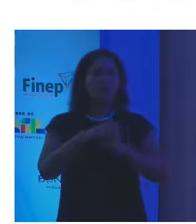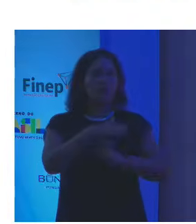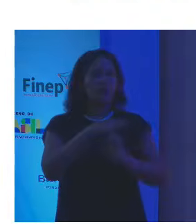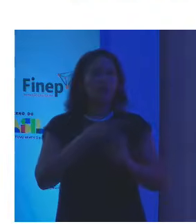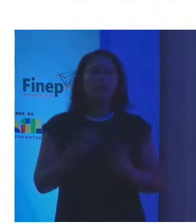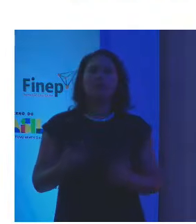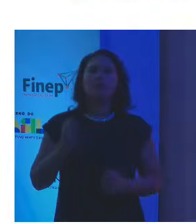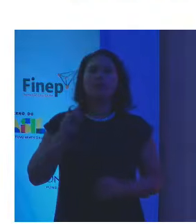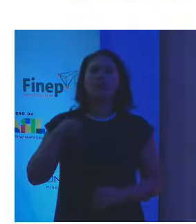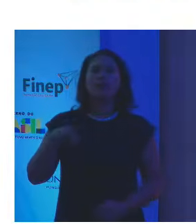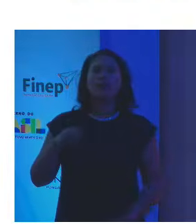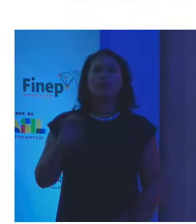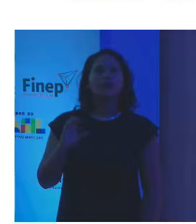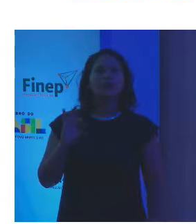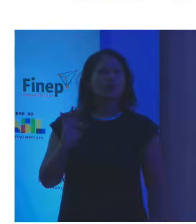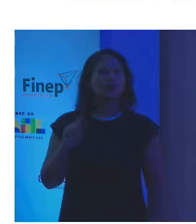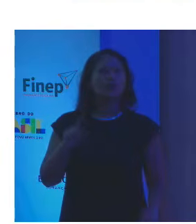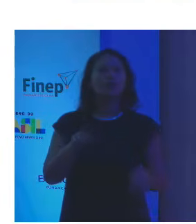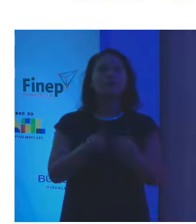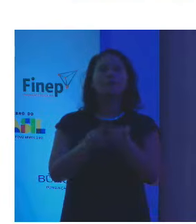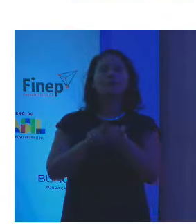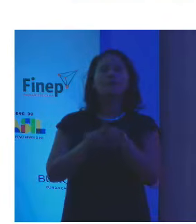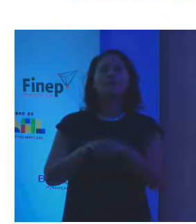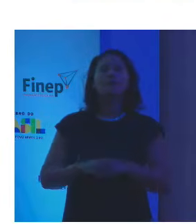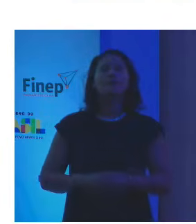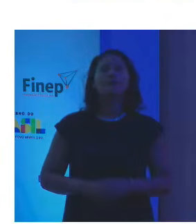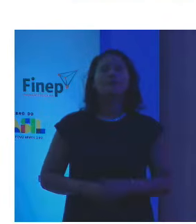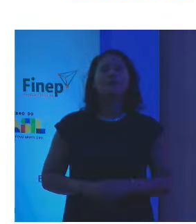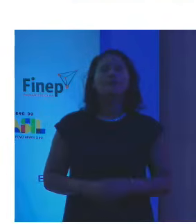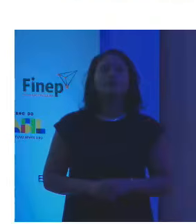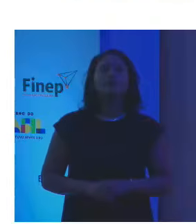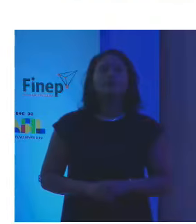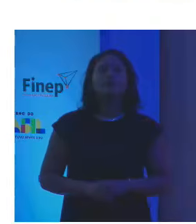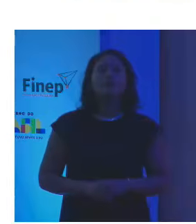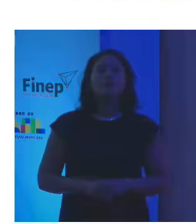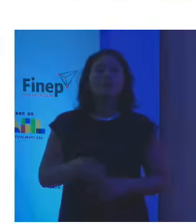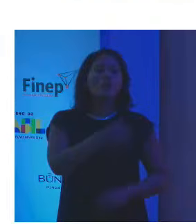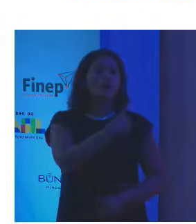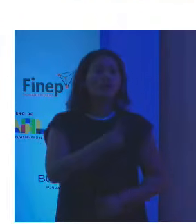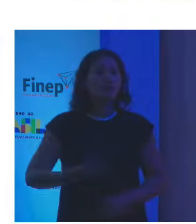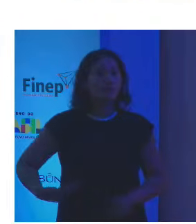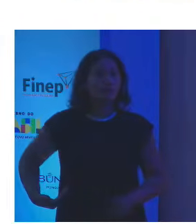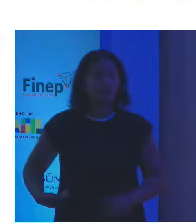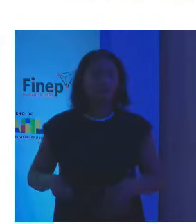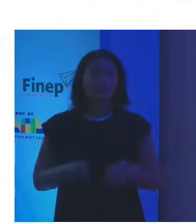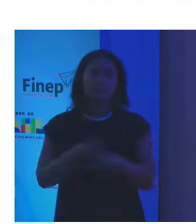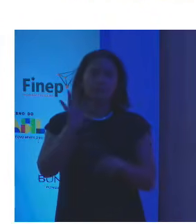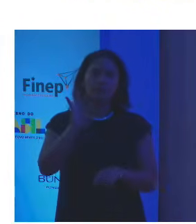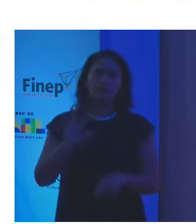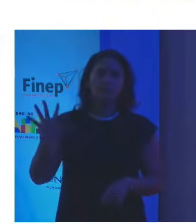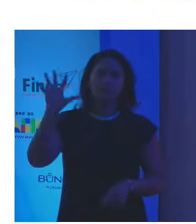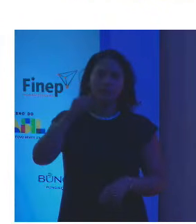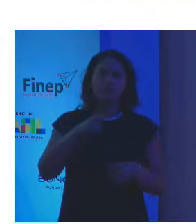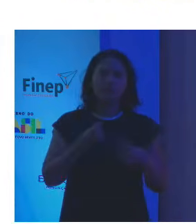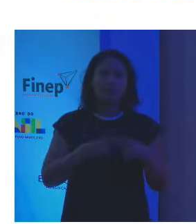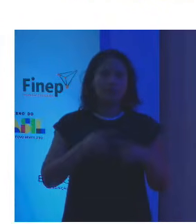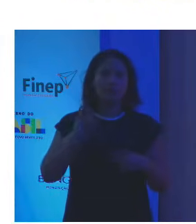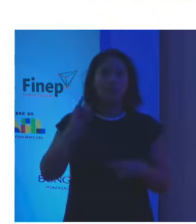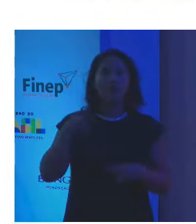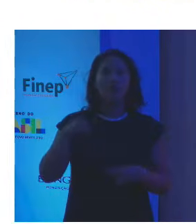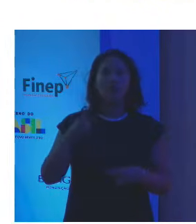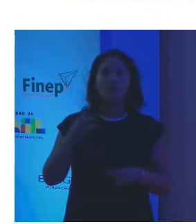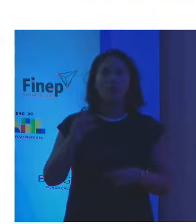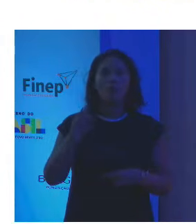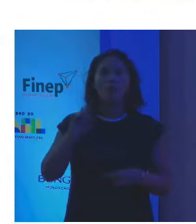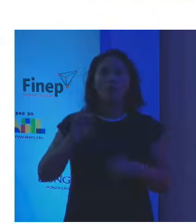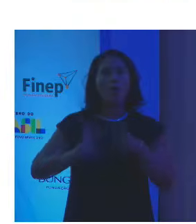empresas, INCTs, e também a interface com o governo, a interface com o governo federal, né? Porque o INPA é uma